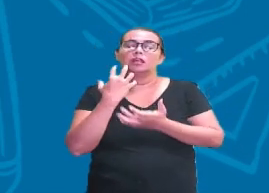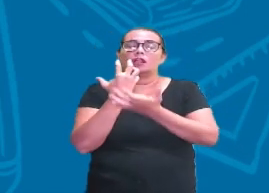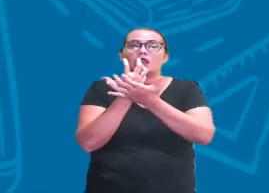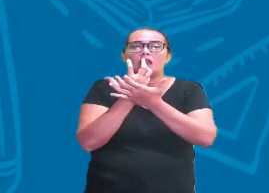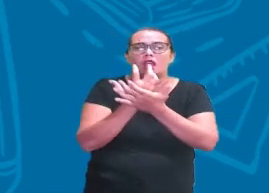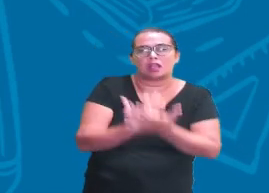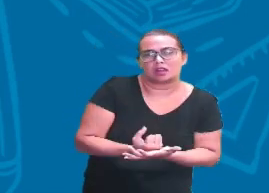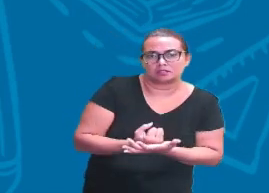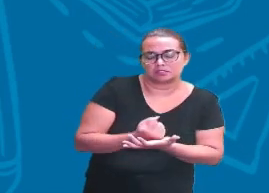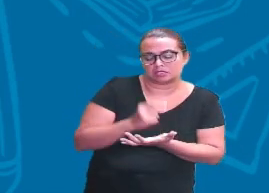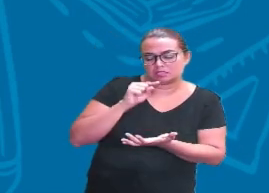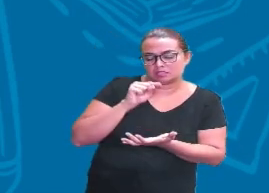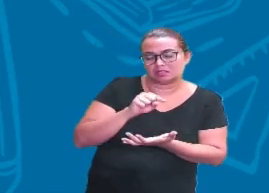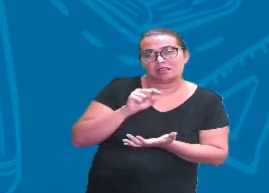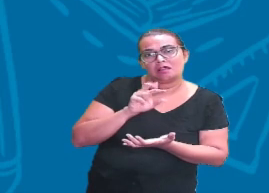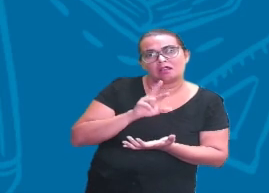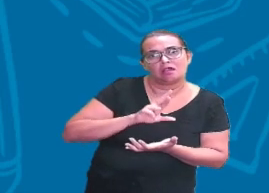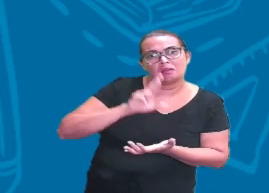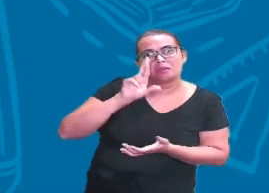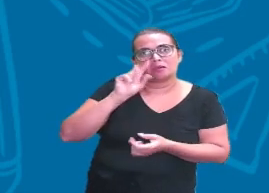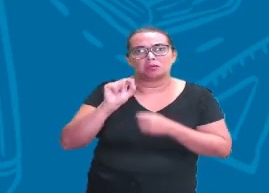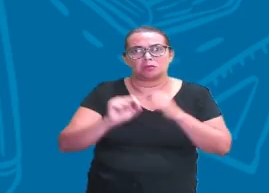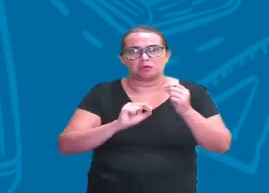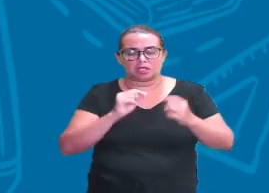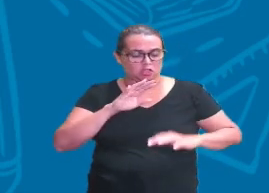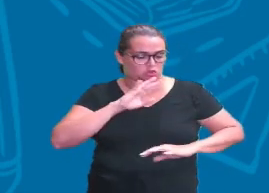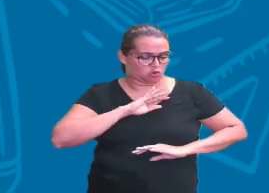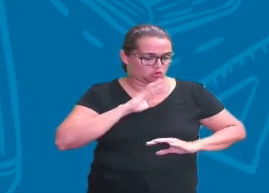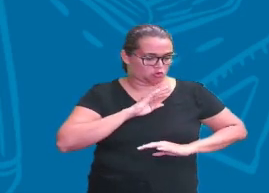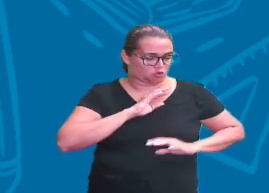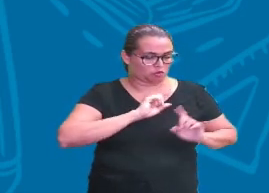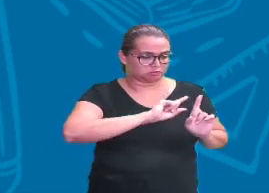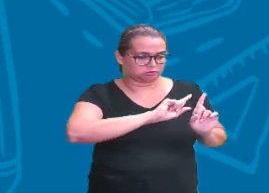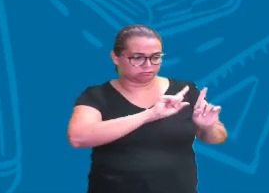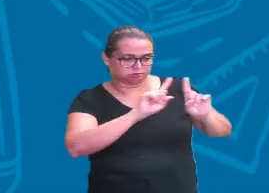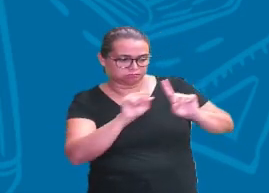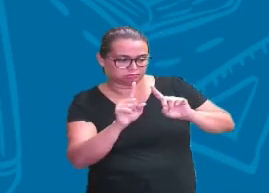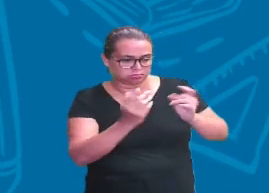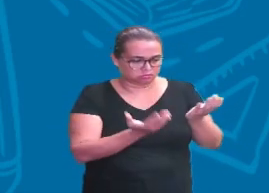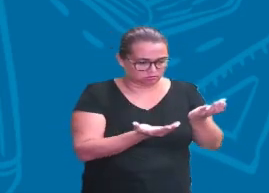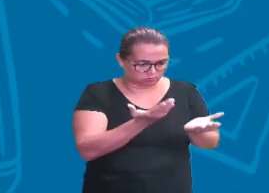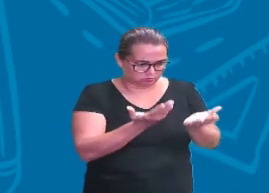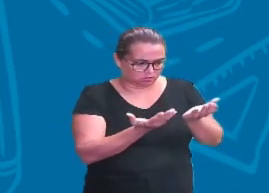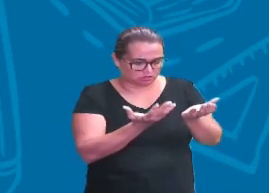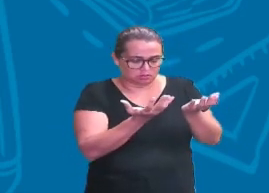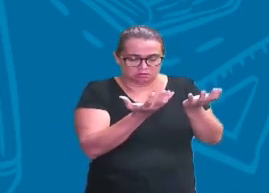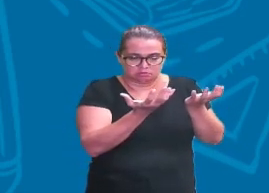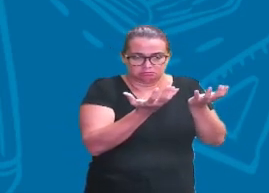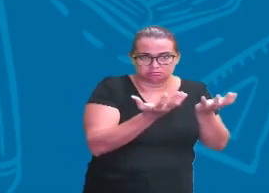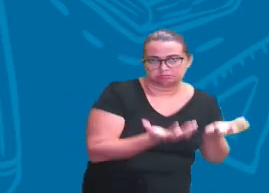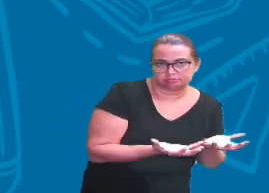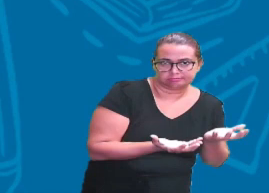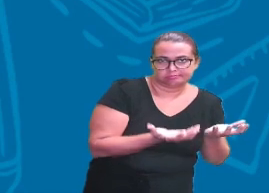peso de um corpo. Bom? Força vertical, de baixo, tá?